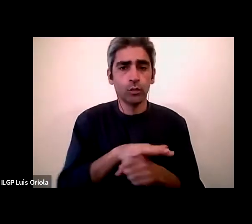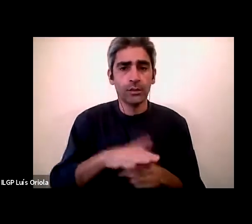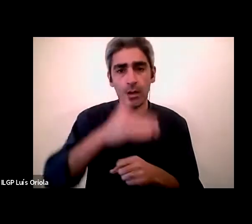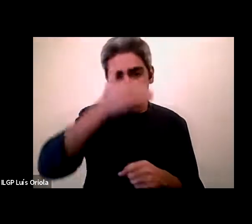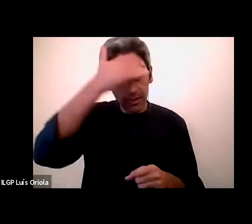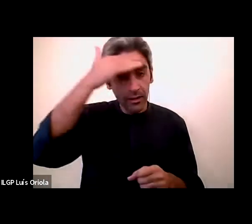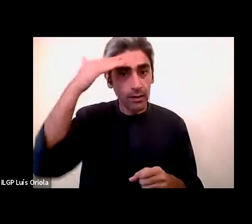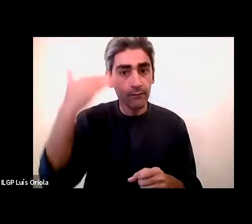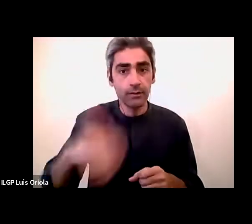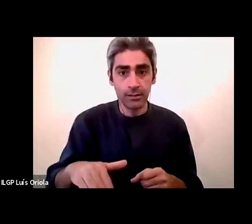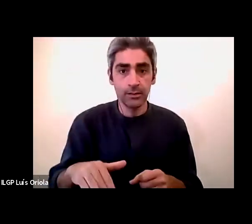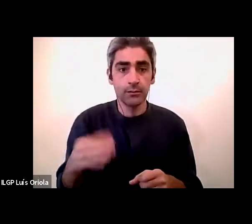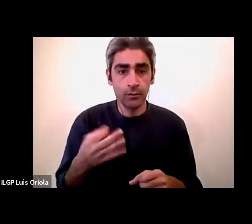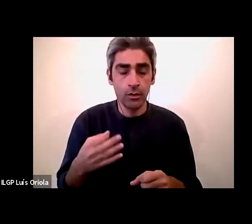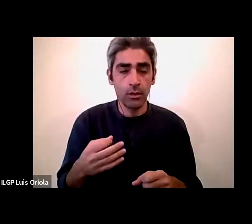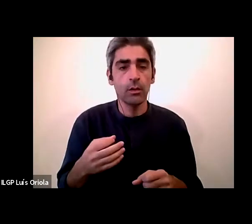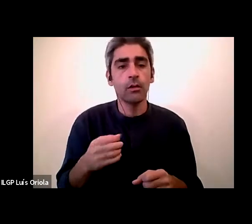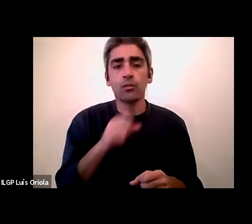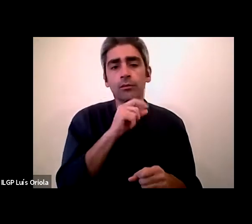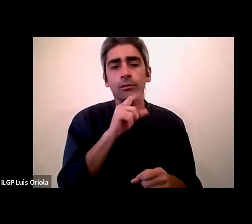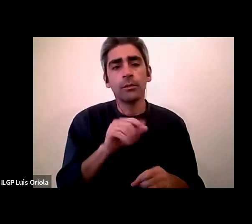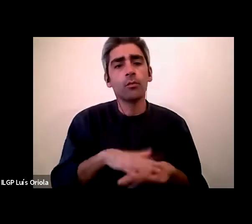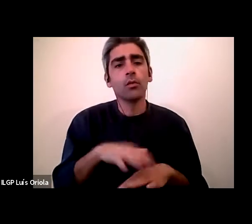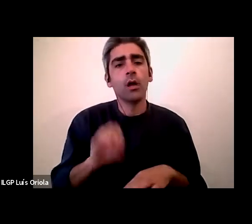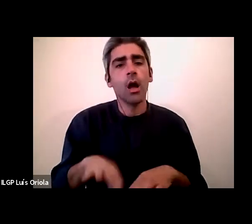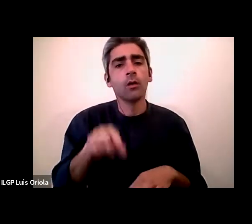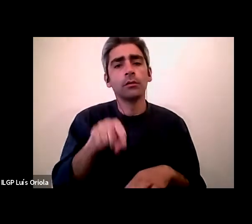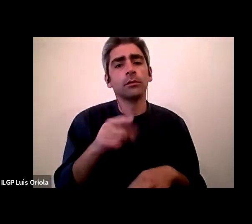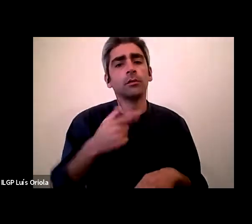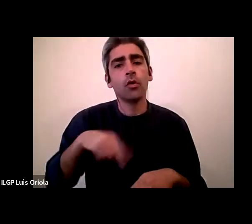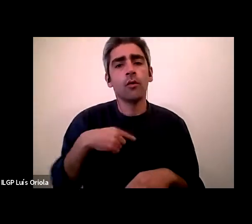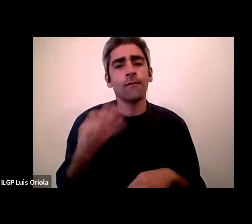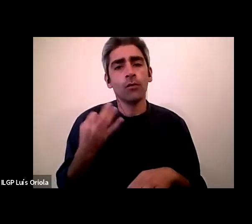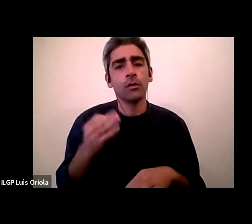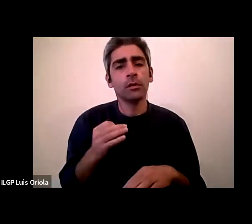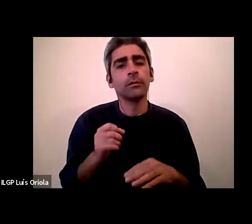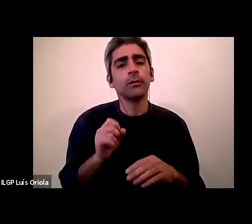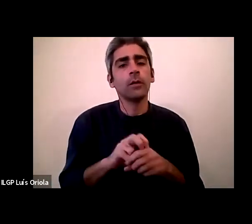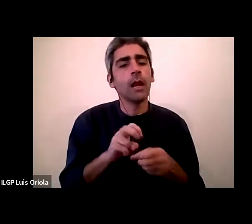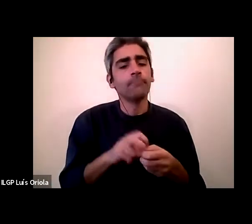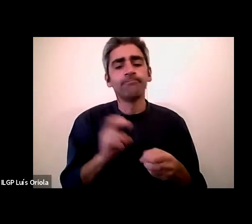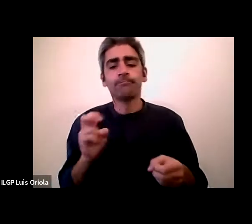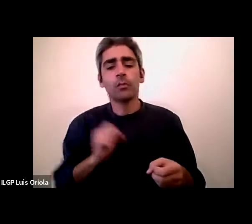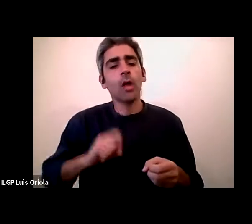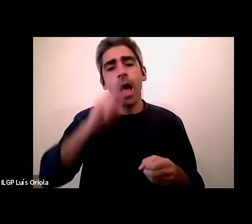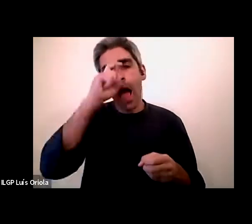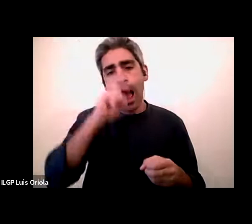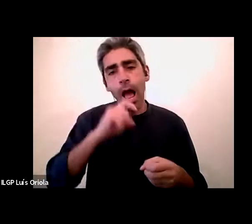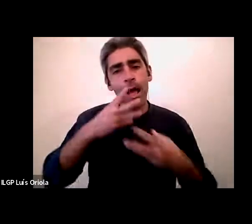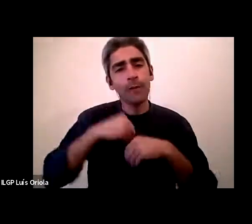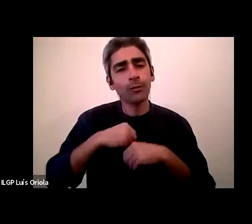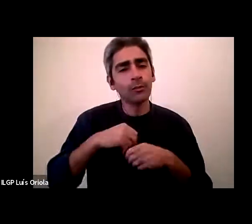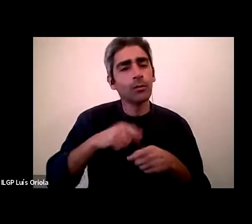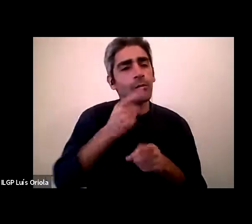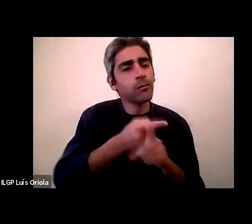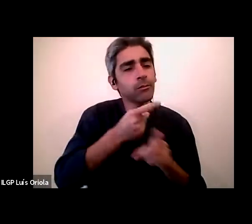difícil provavelmente também se deveu ao facto de termos todos saído da nossa zona de conforto. E quando estamos fora da nossa